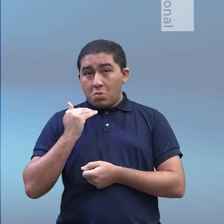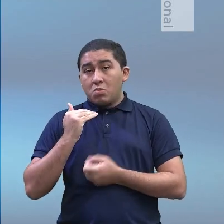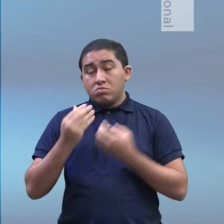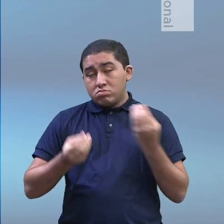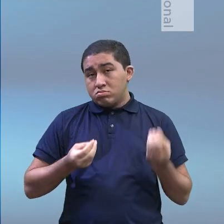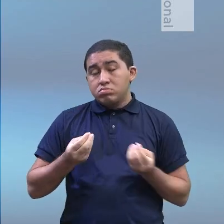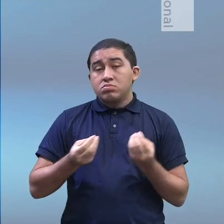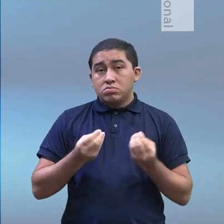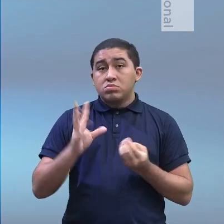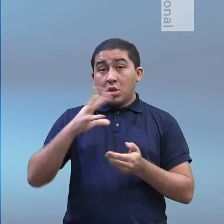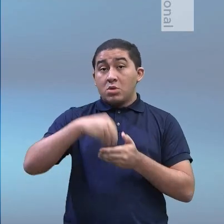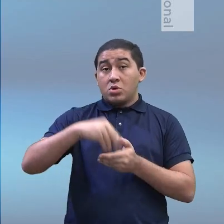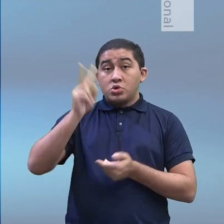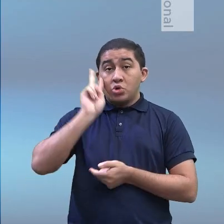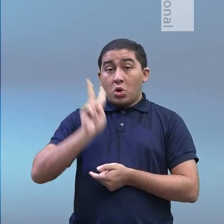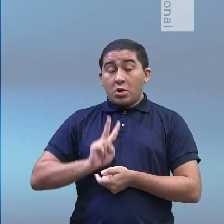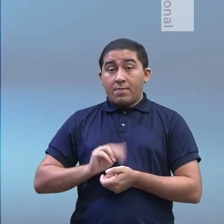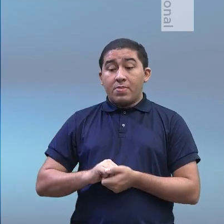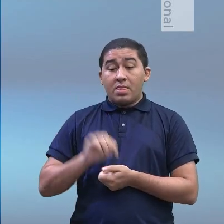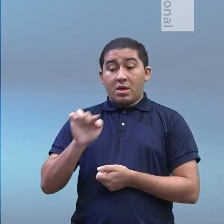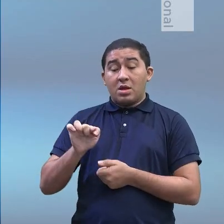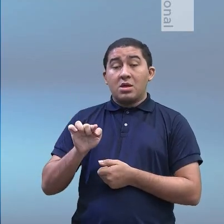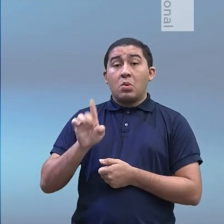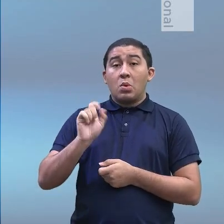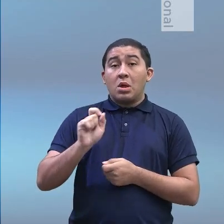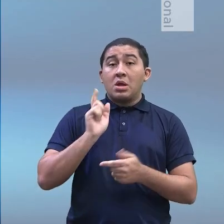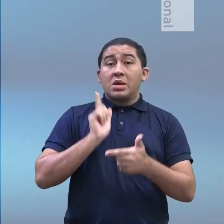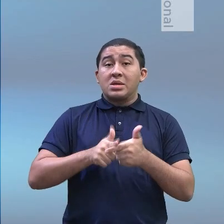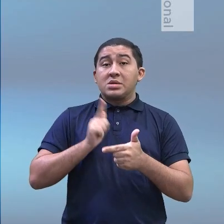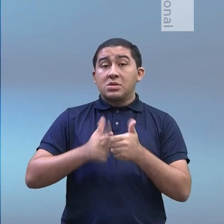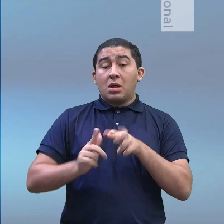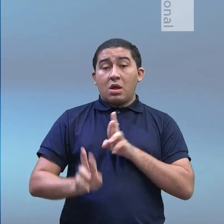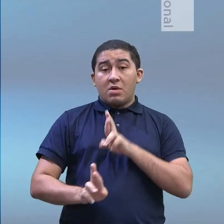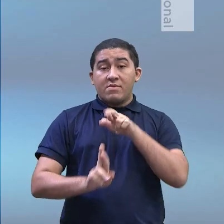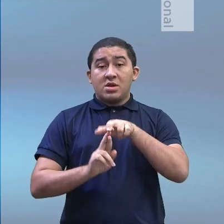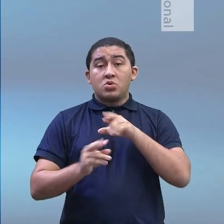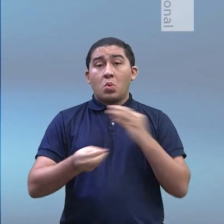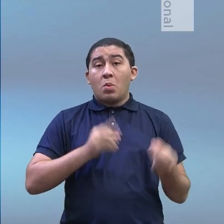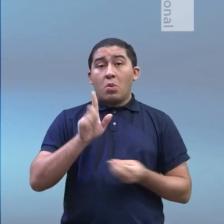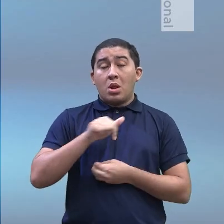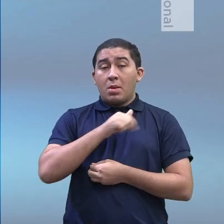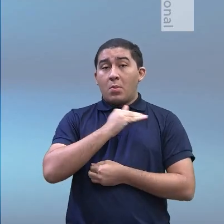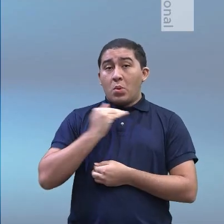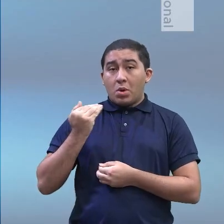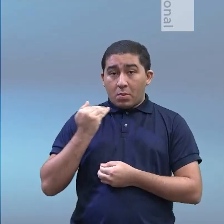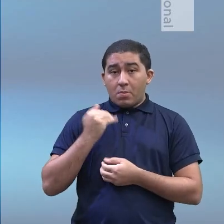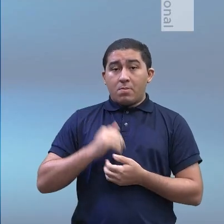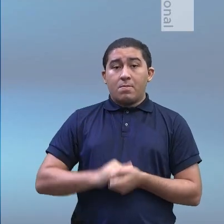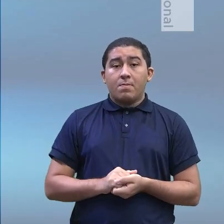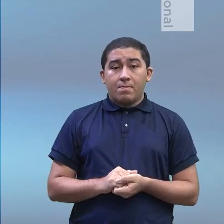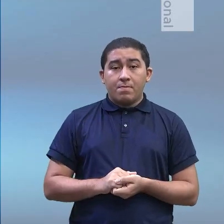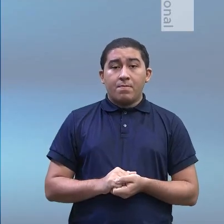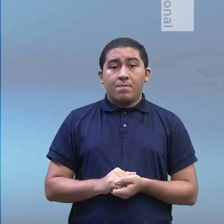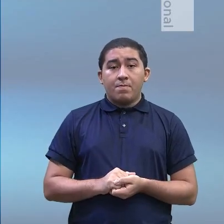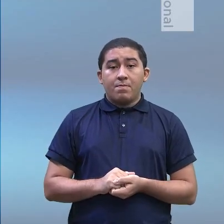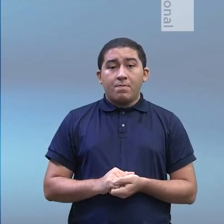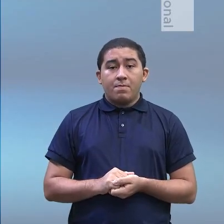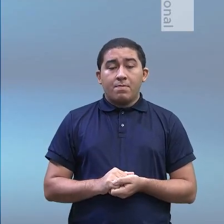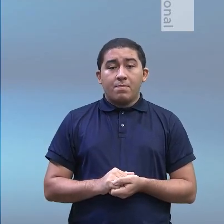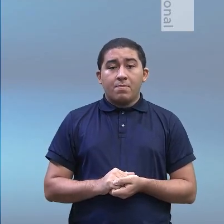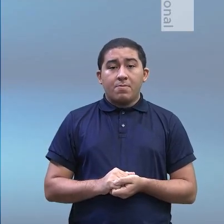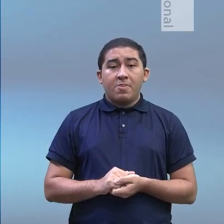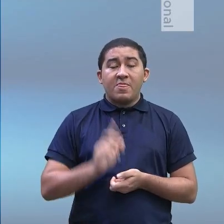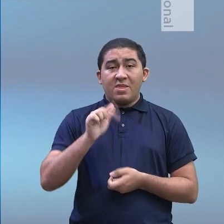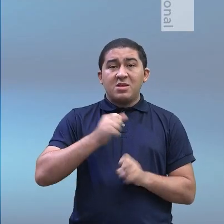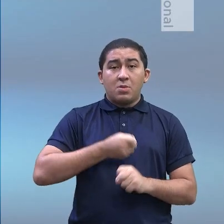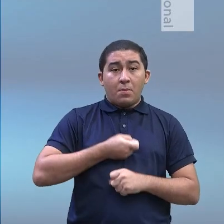morreu, né? Então inclusive ele faz uma crítica a respeito, né, dessa morte. Então nós temos nesse poema